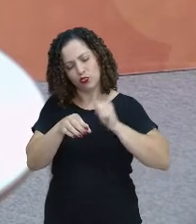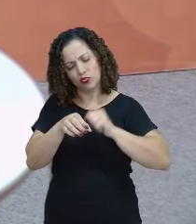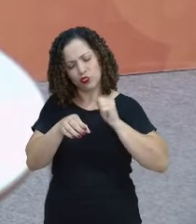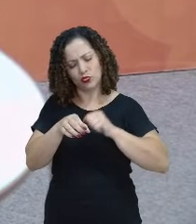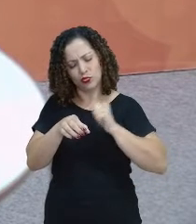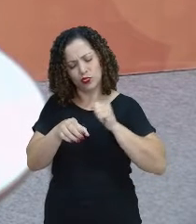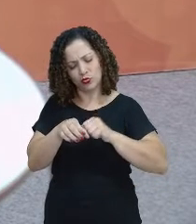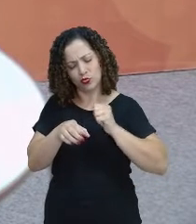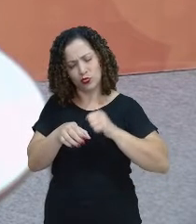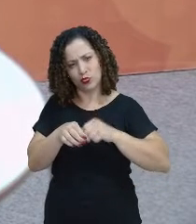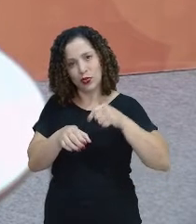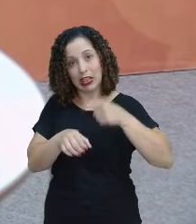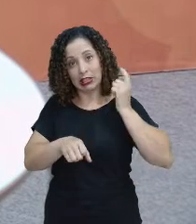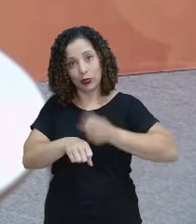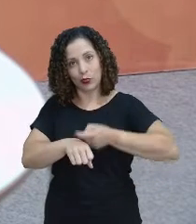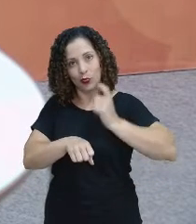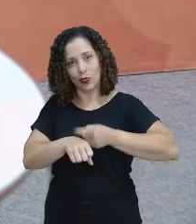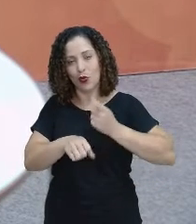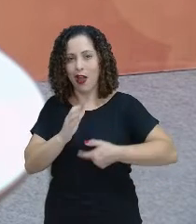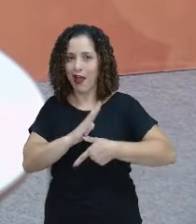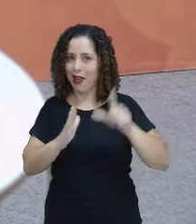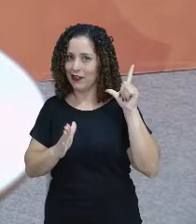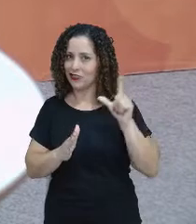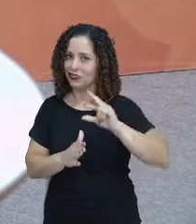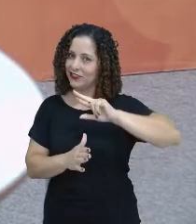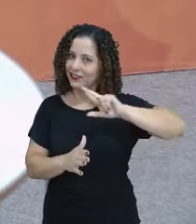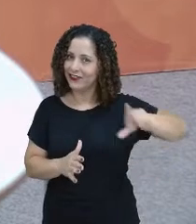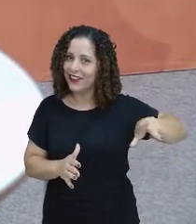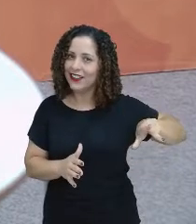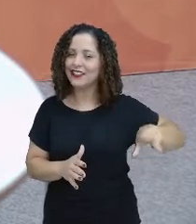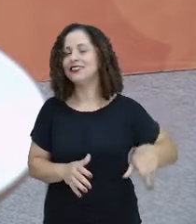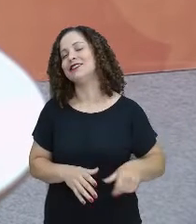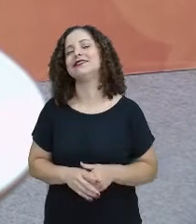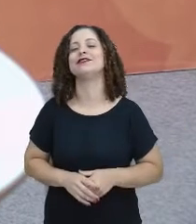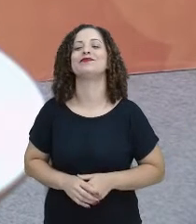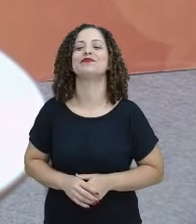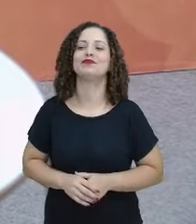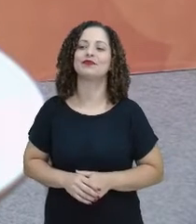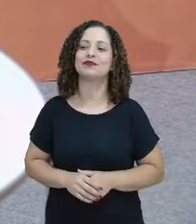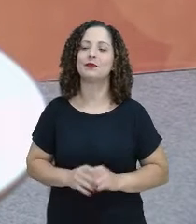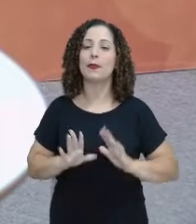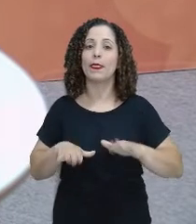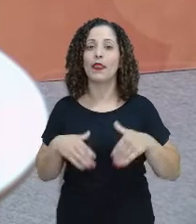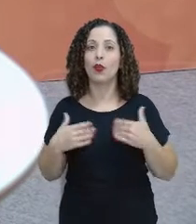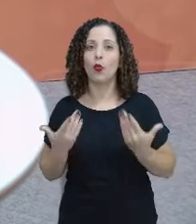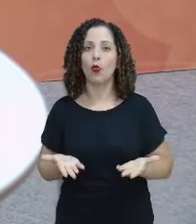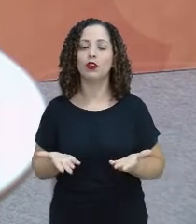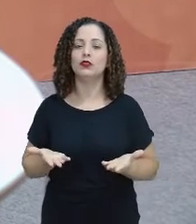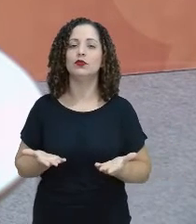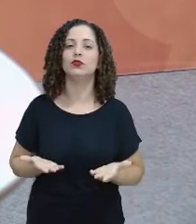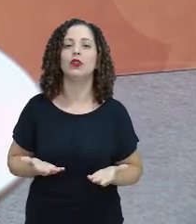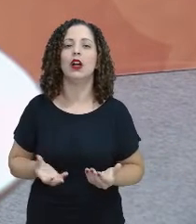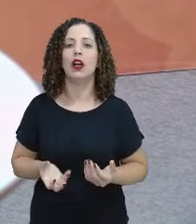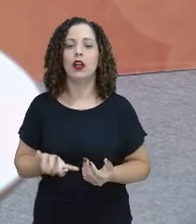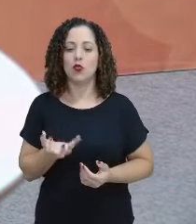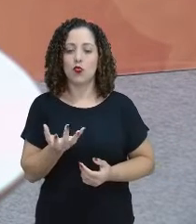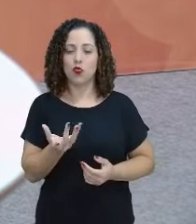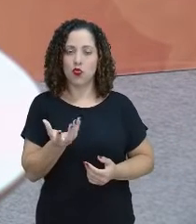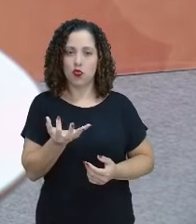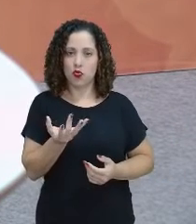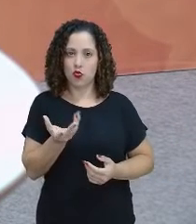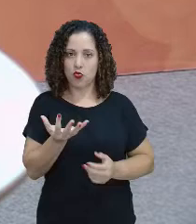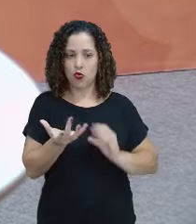resistente, tá certo? Ele não era assim antes de cozinhar, não é? E quando a gente faz o cozimento do